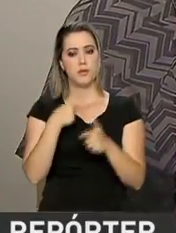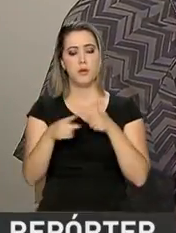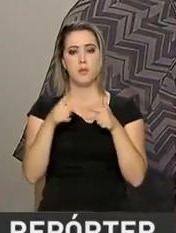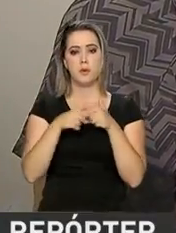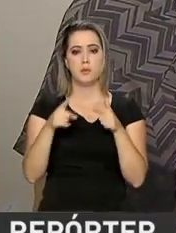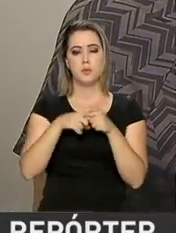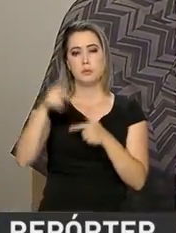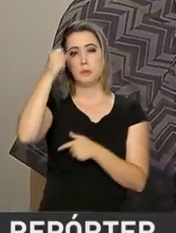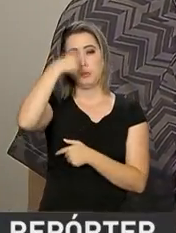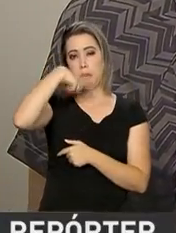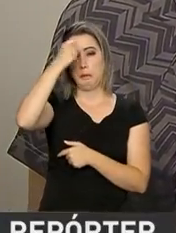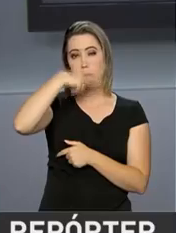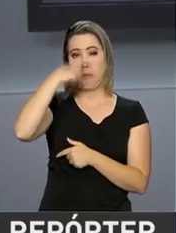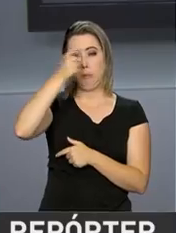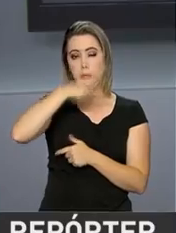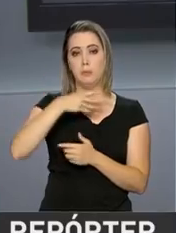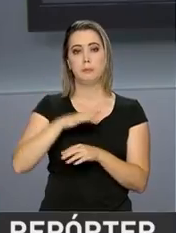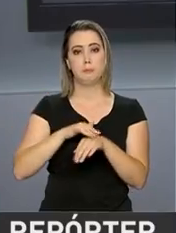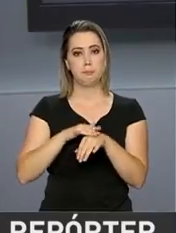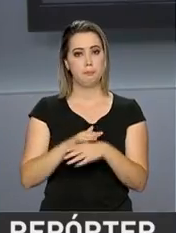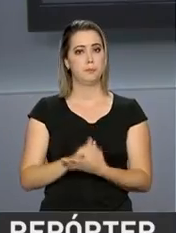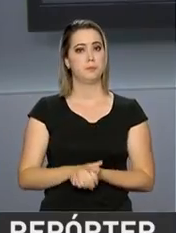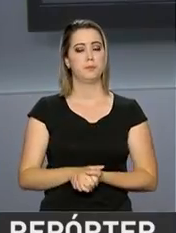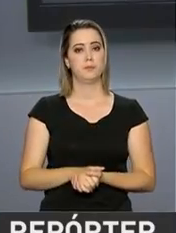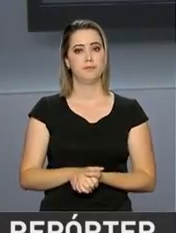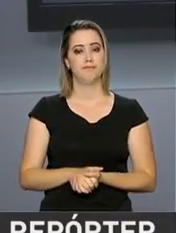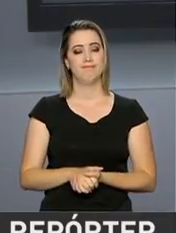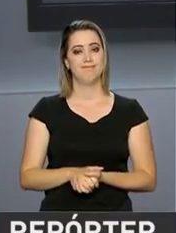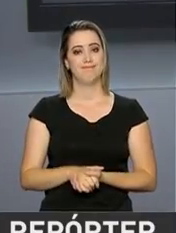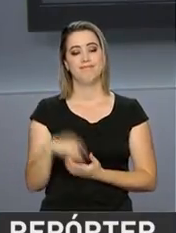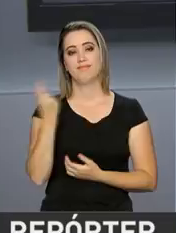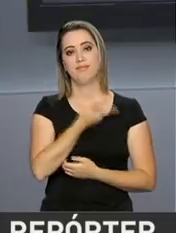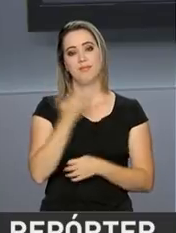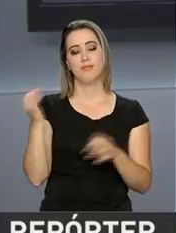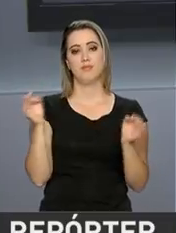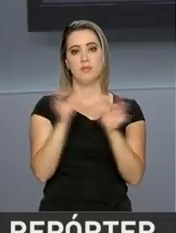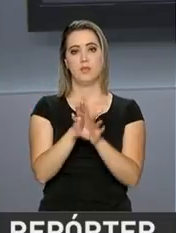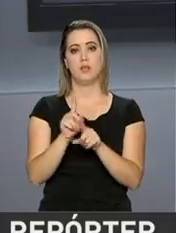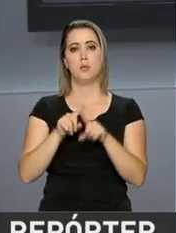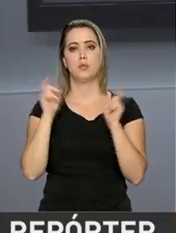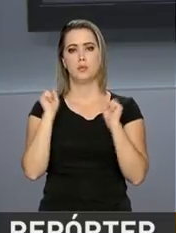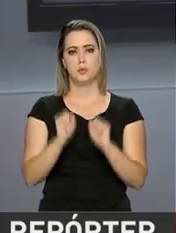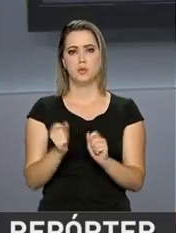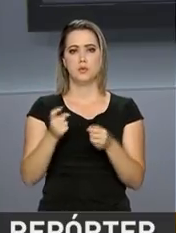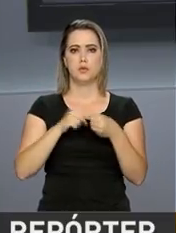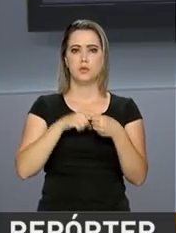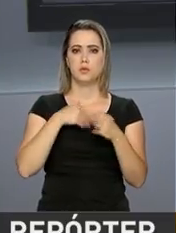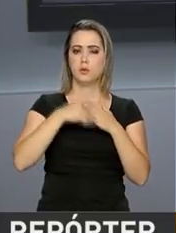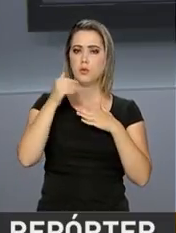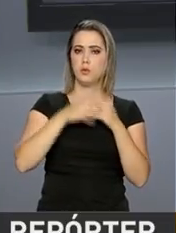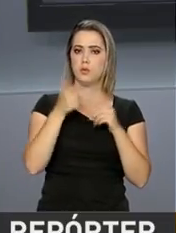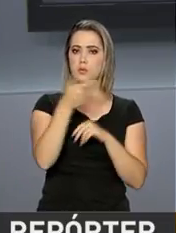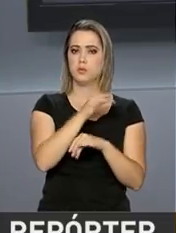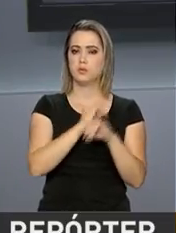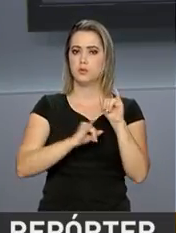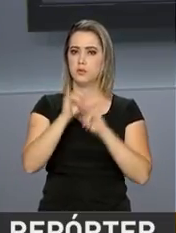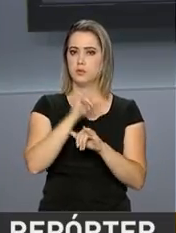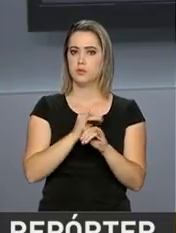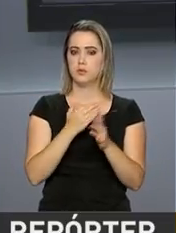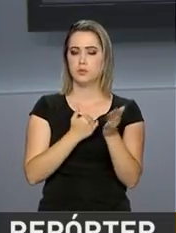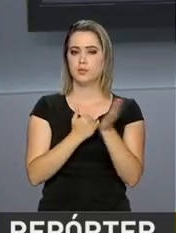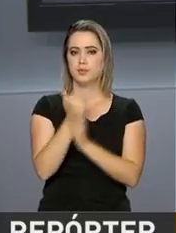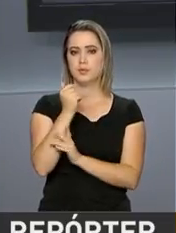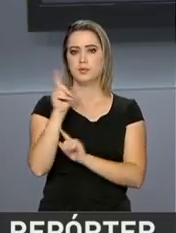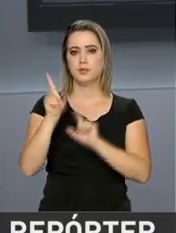casos graves de gripe esta edição termina aqui mas nós podemos voltar a qualquer momento com outras informações